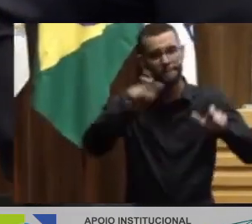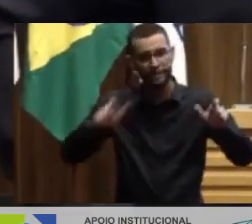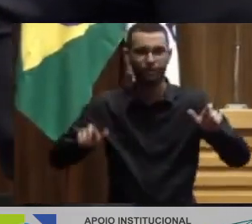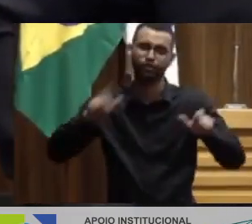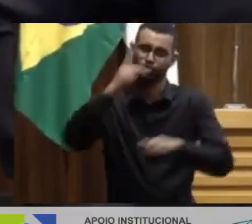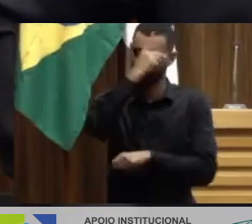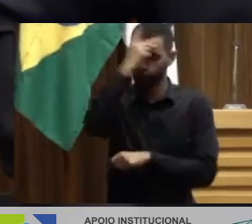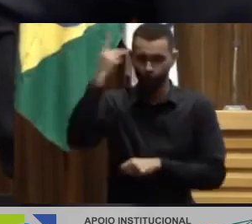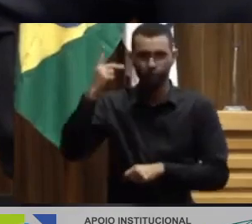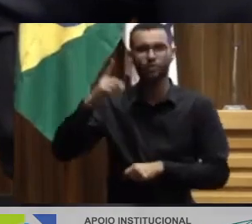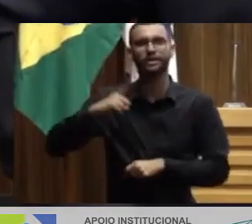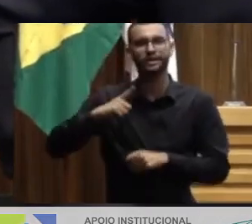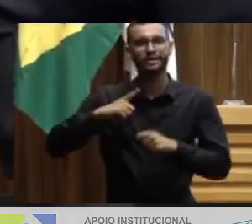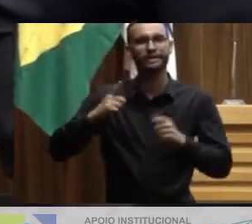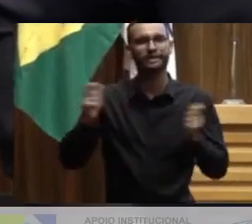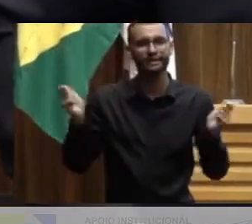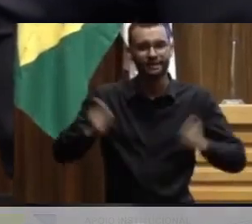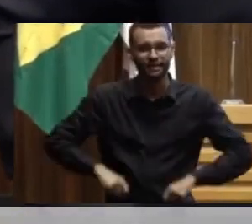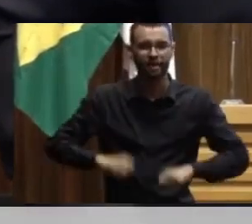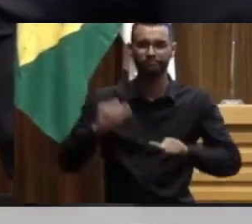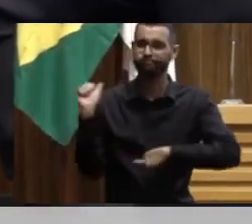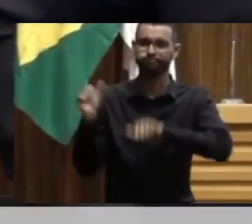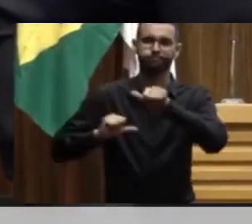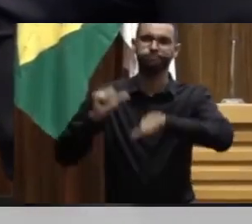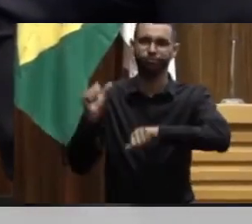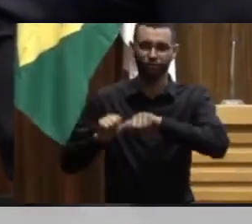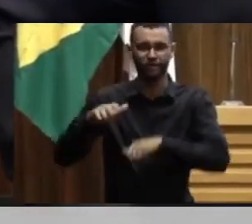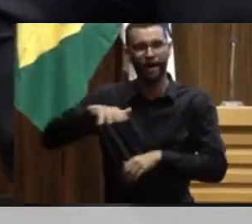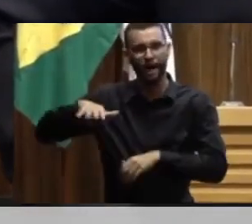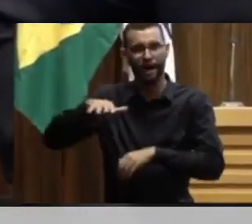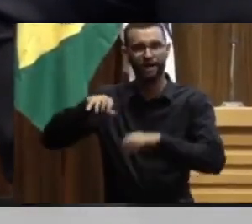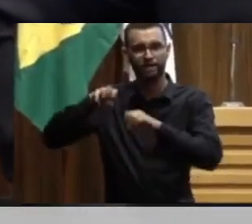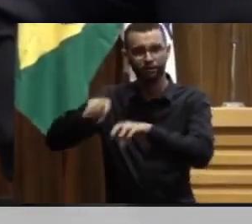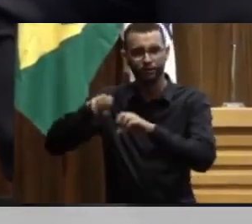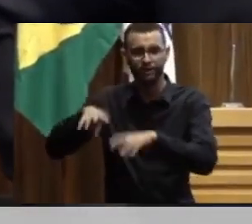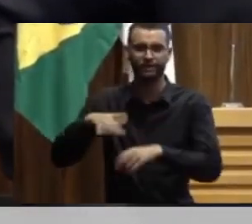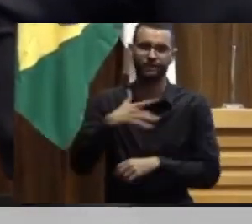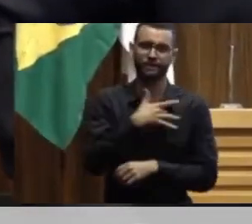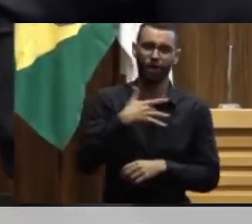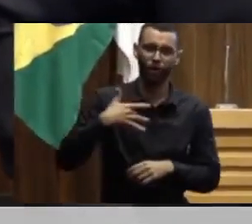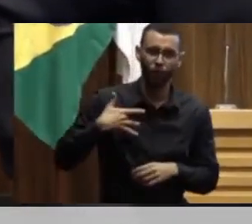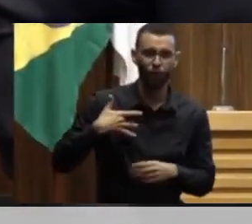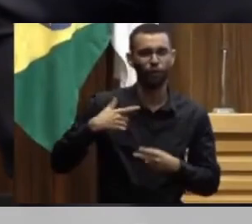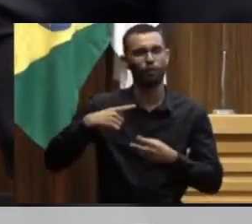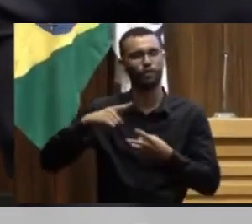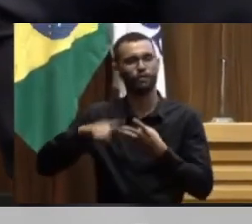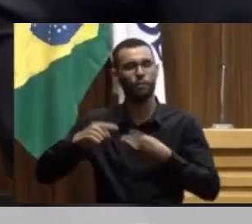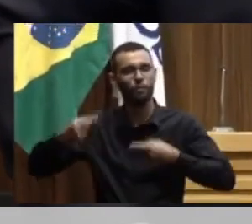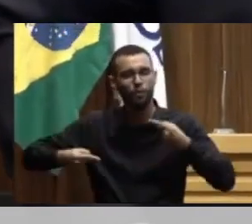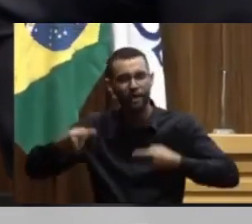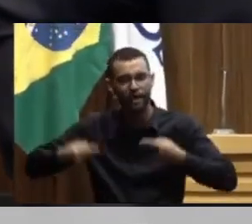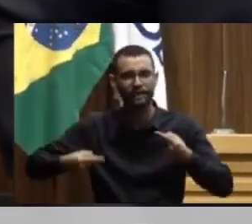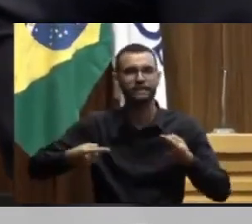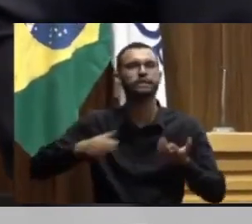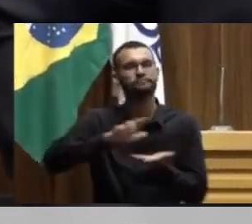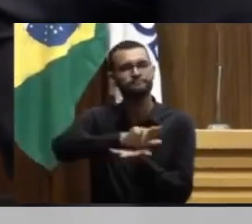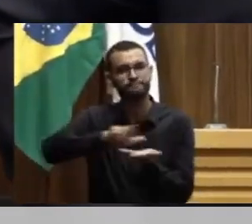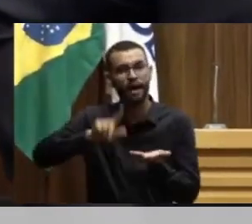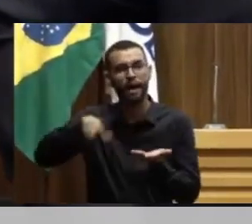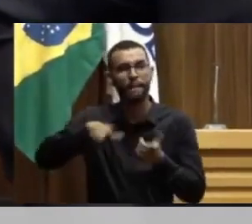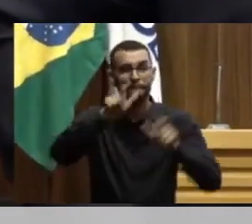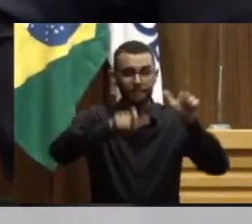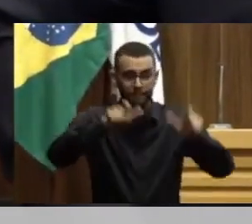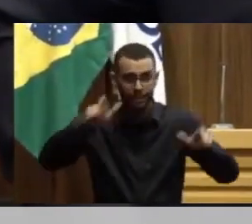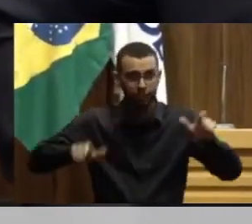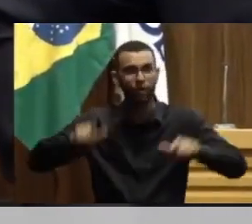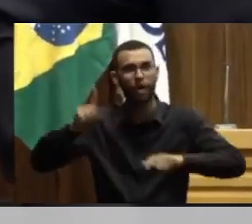é gente que faz a diferença na educação, na saúde, na política, é gente que transforma, são os